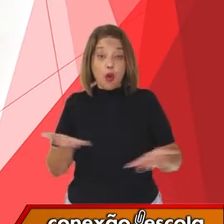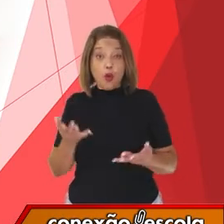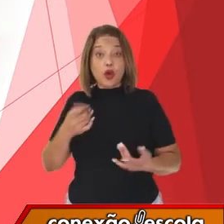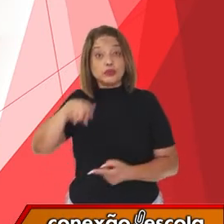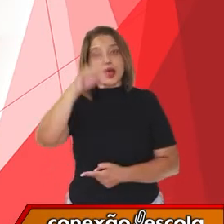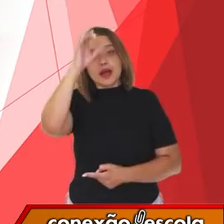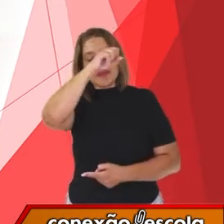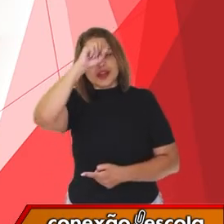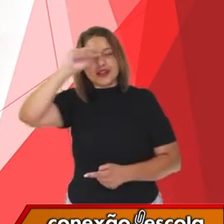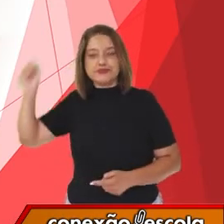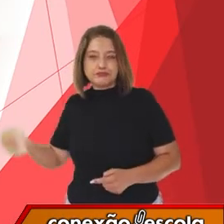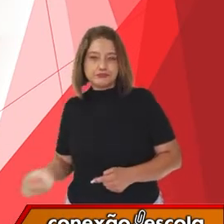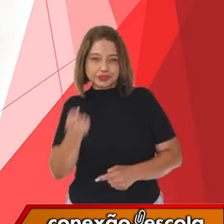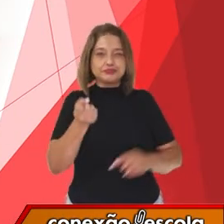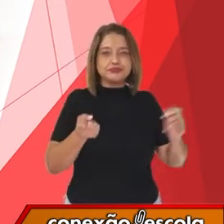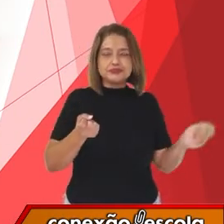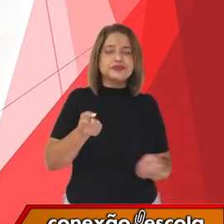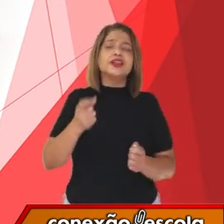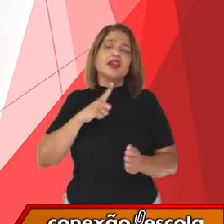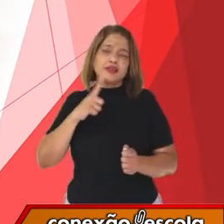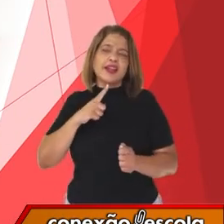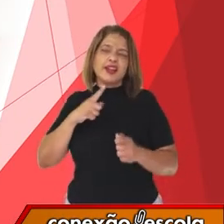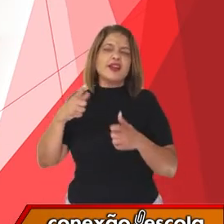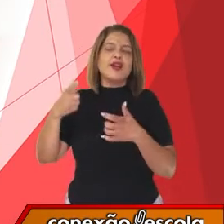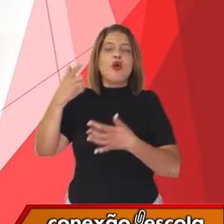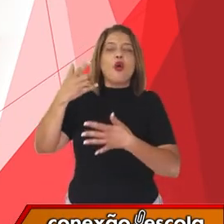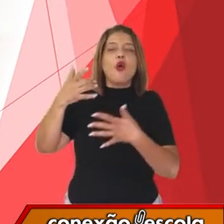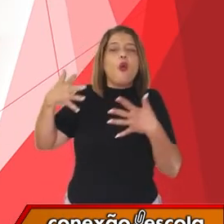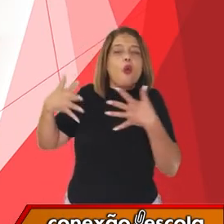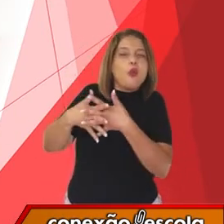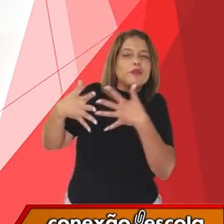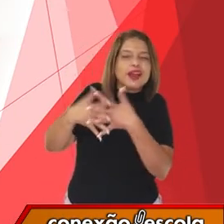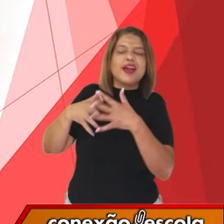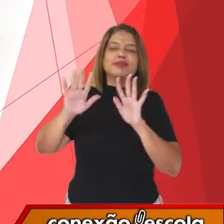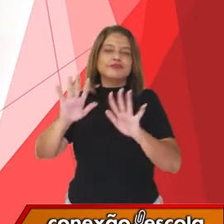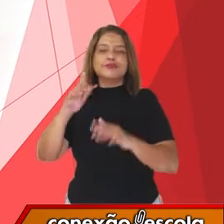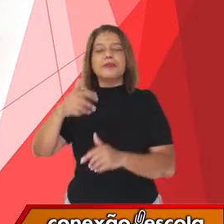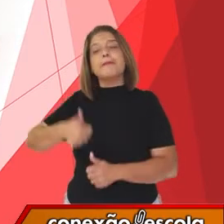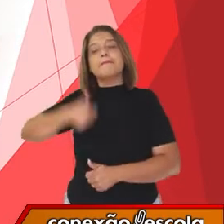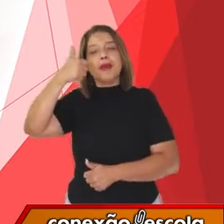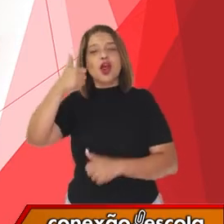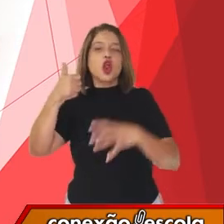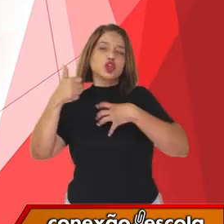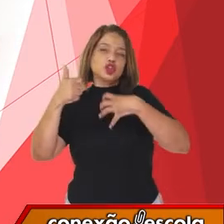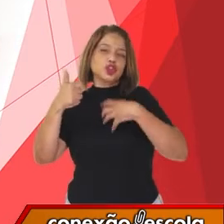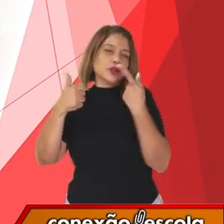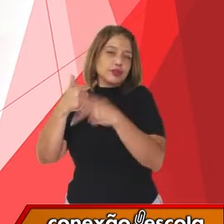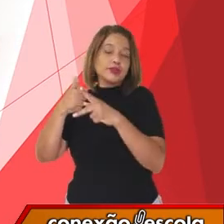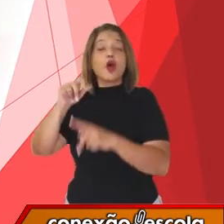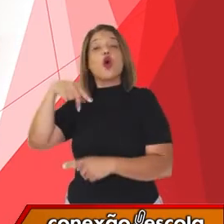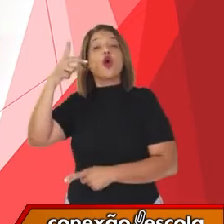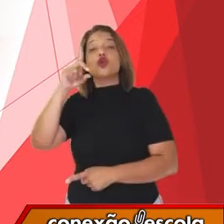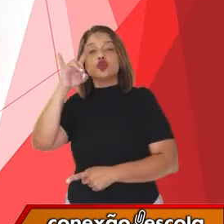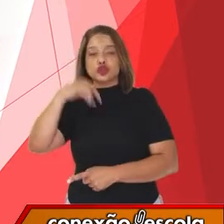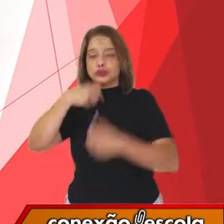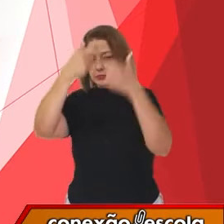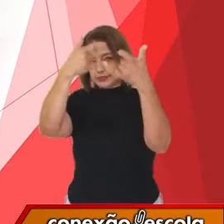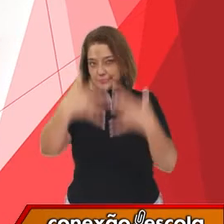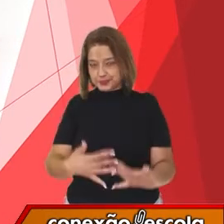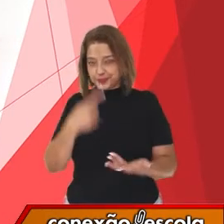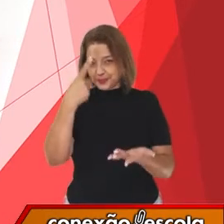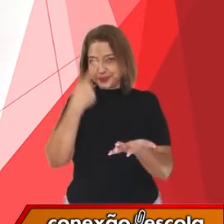ele é um pouquinho complicado. Então vamos entender o jeitão e depois a gente entende as particularidades em um outro momento. Combinado?